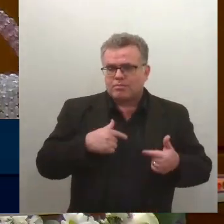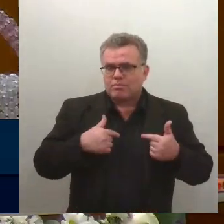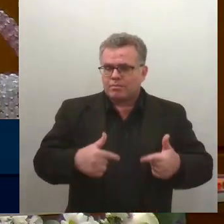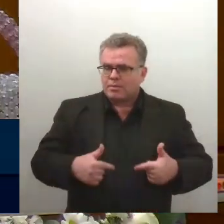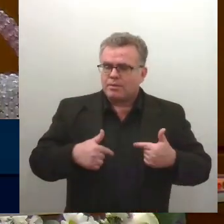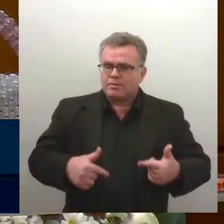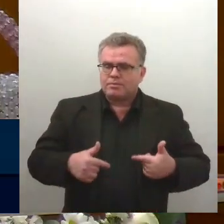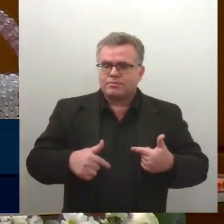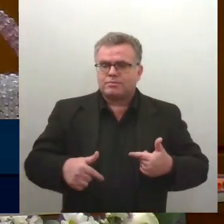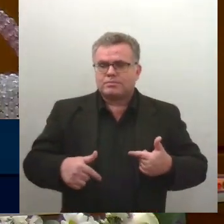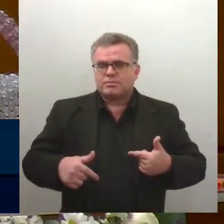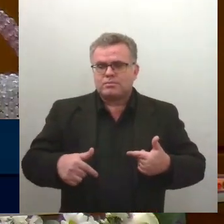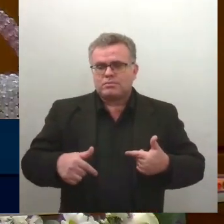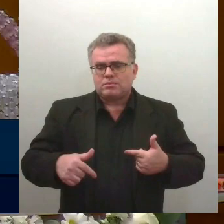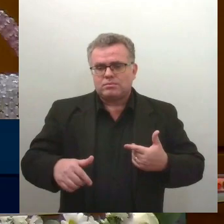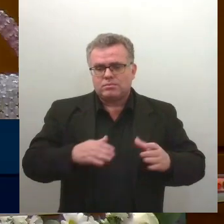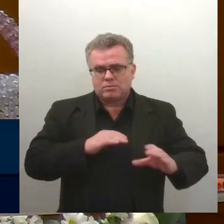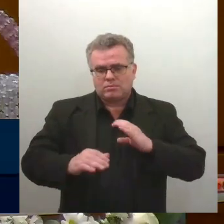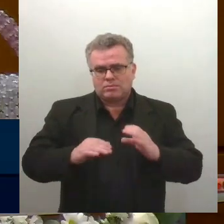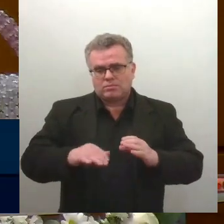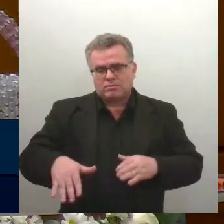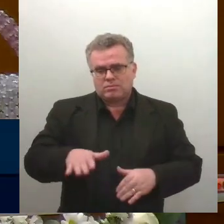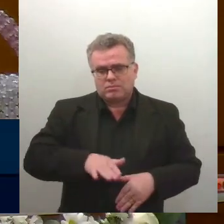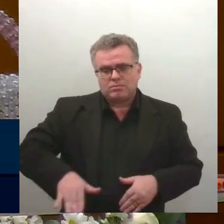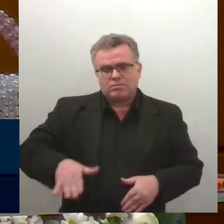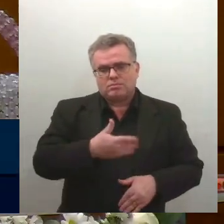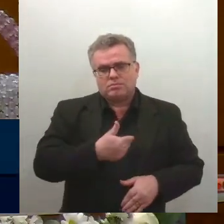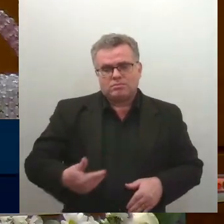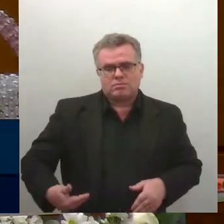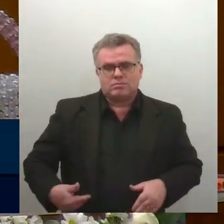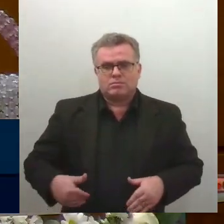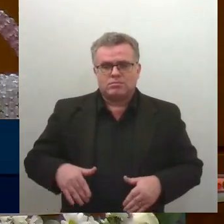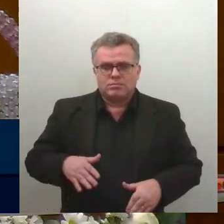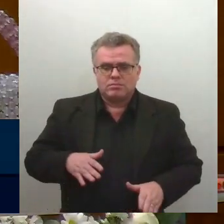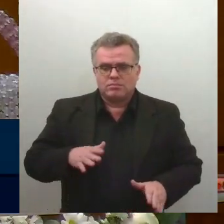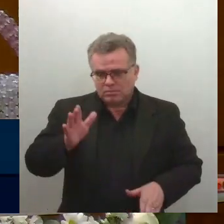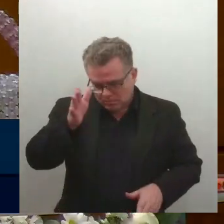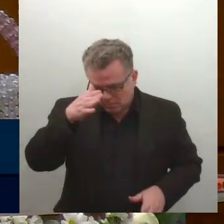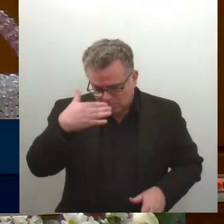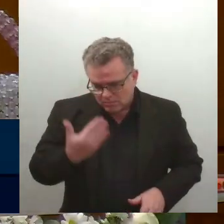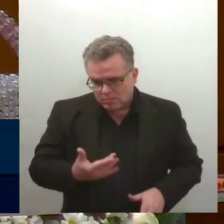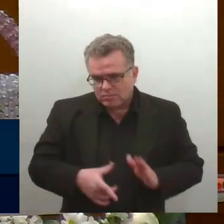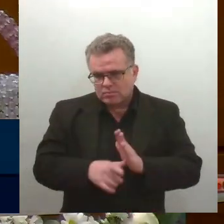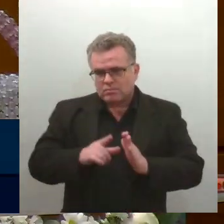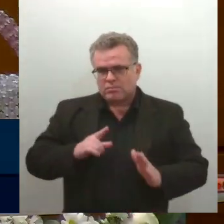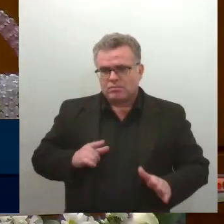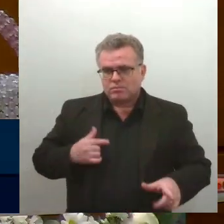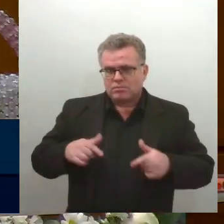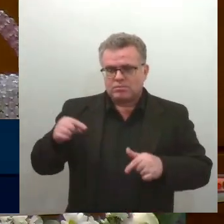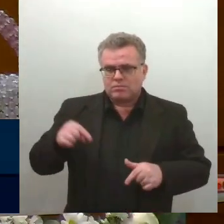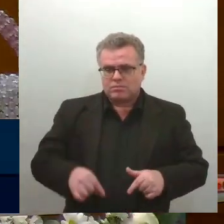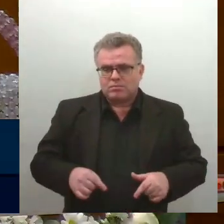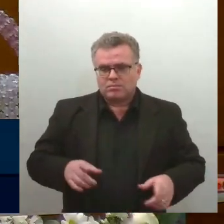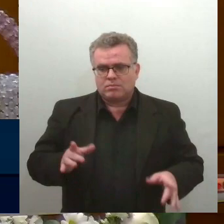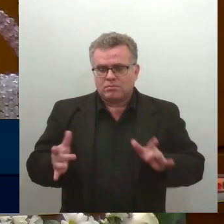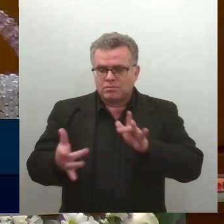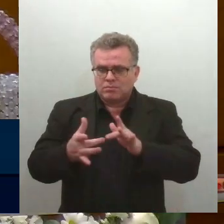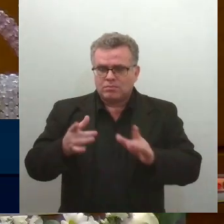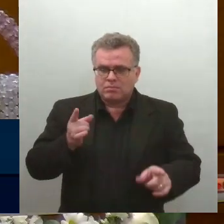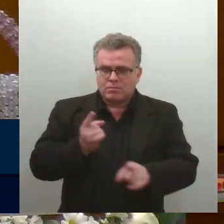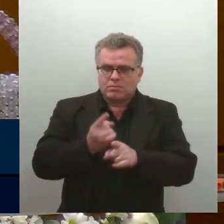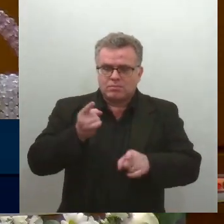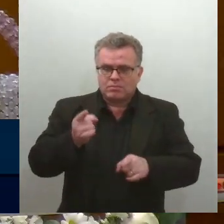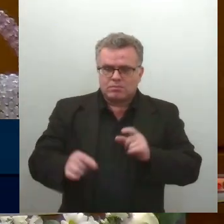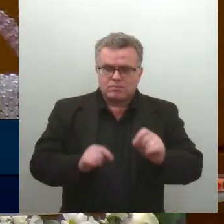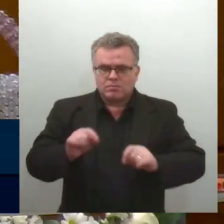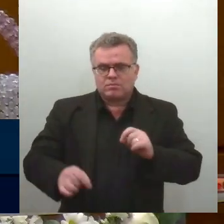eu tive a honra já, antes também de trabalhar aqui, de participar de algumas atividades. Eu lembro, Aline, de